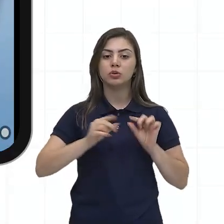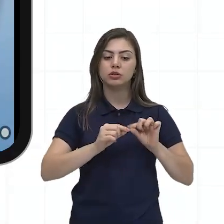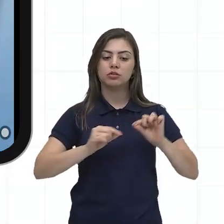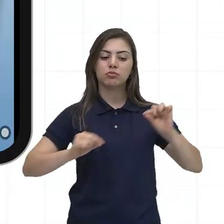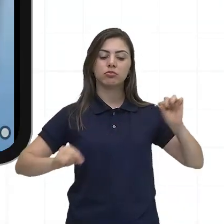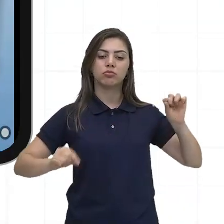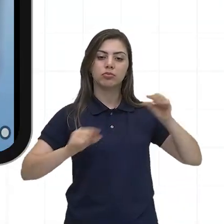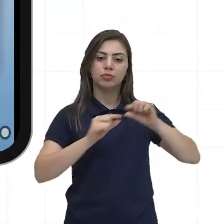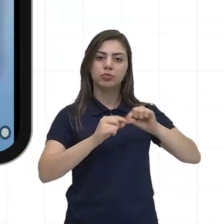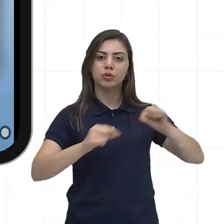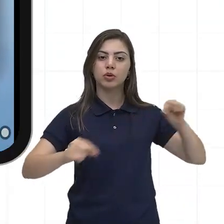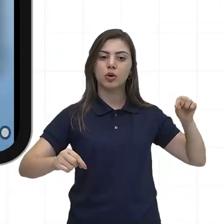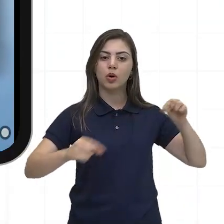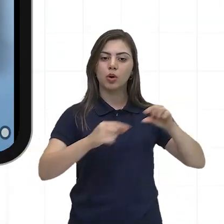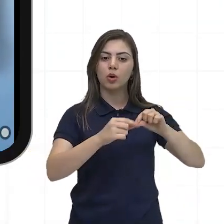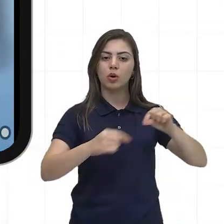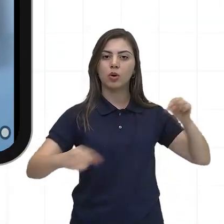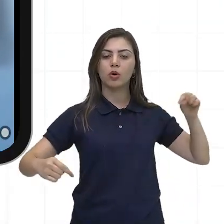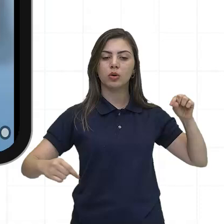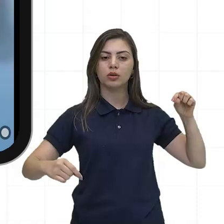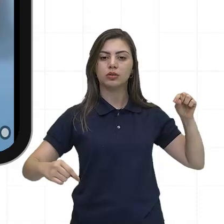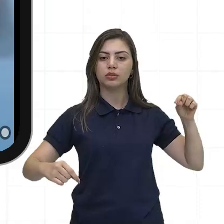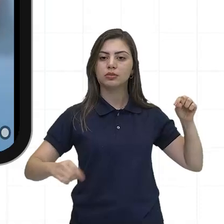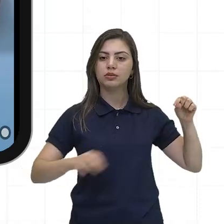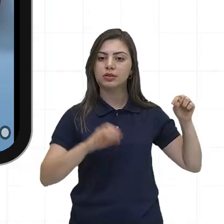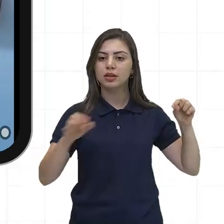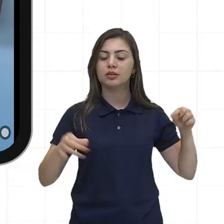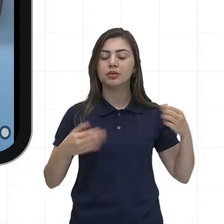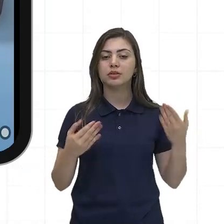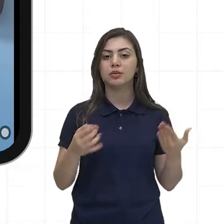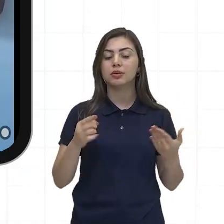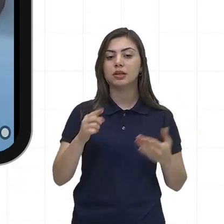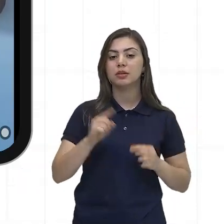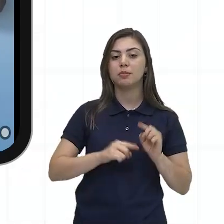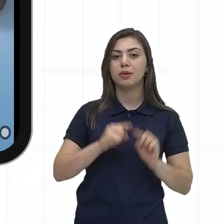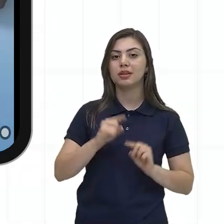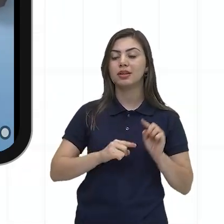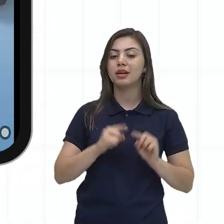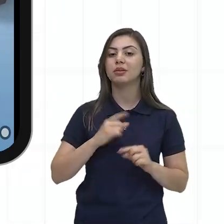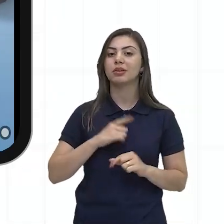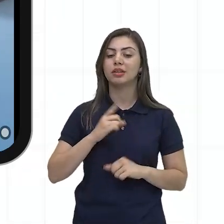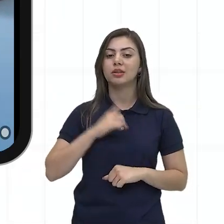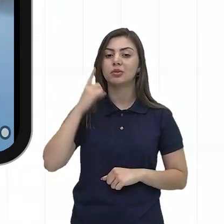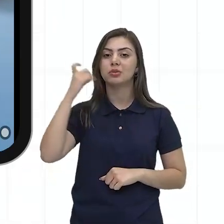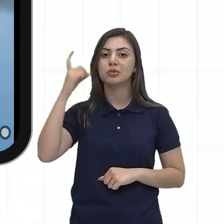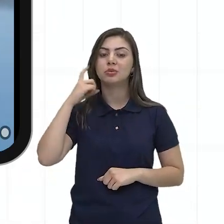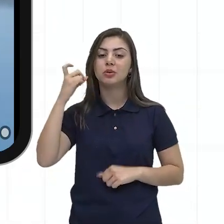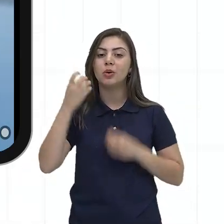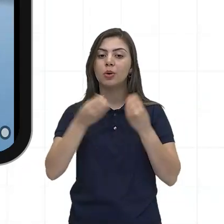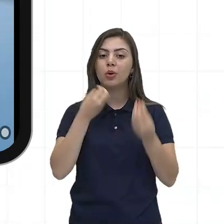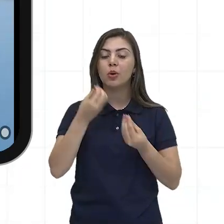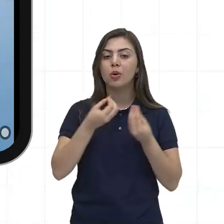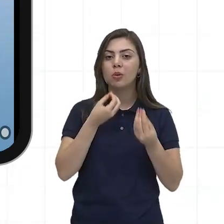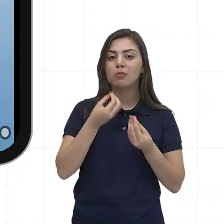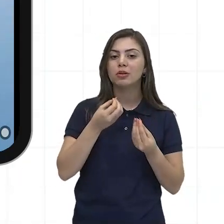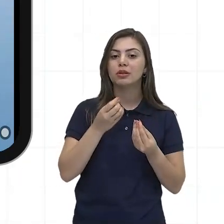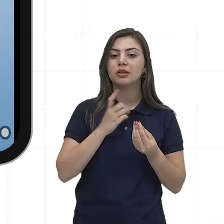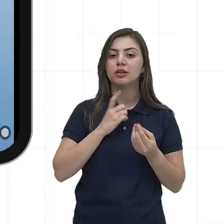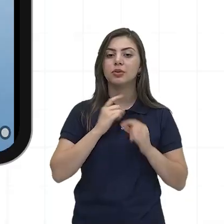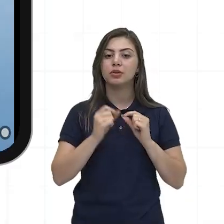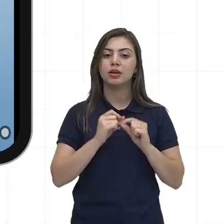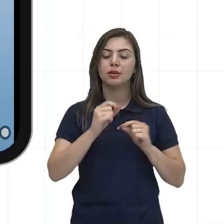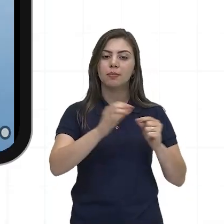aí as cordas que estão esticadas, então é um instrumento que emite o som através do